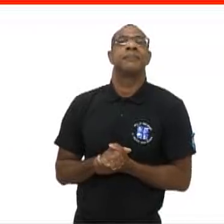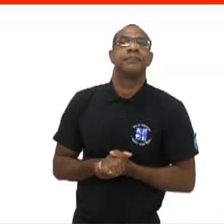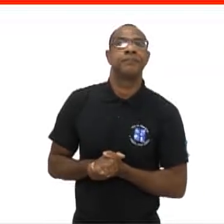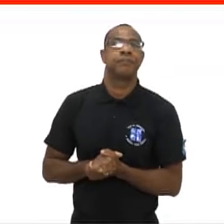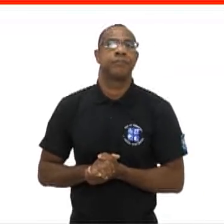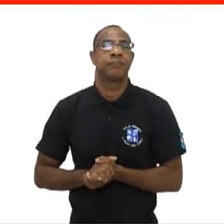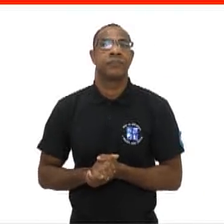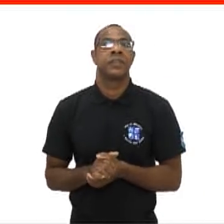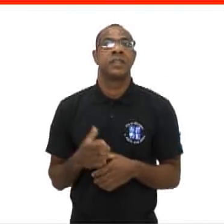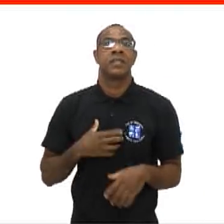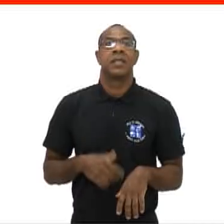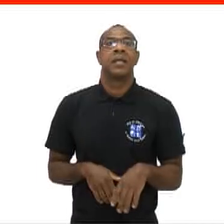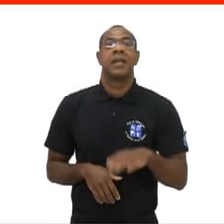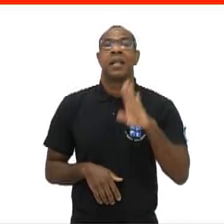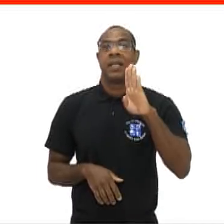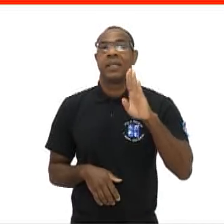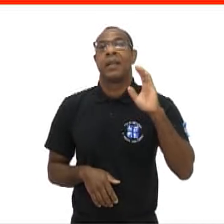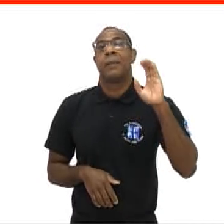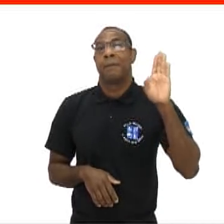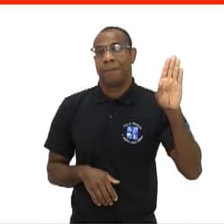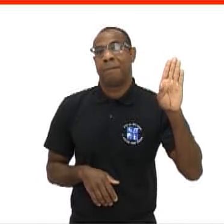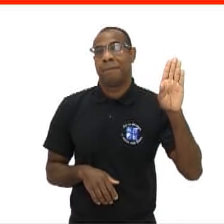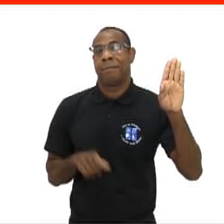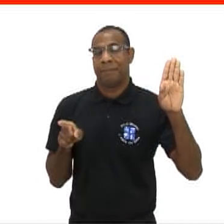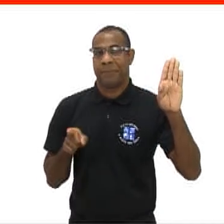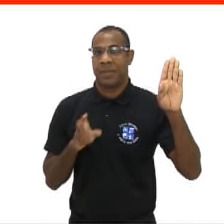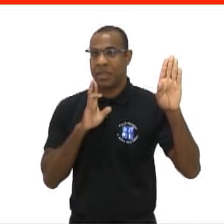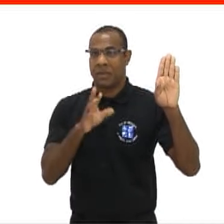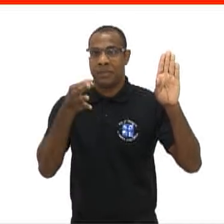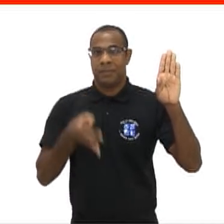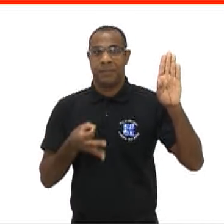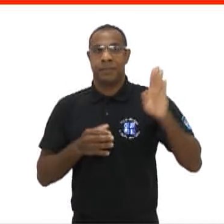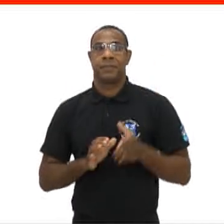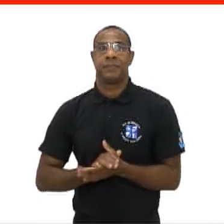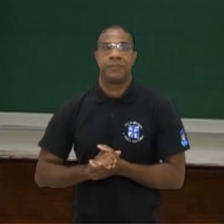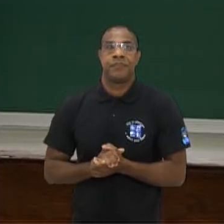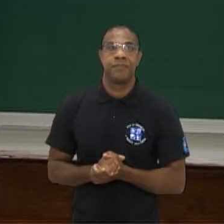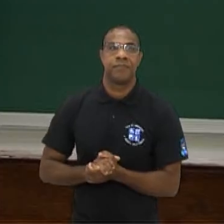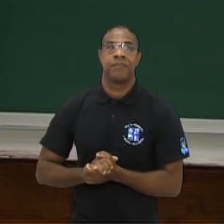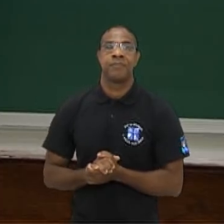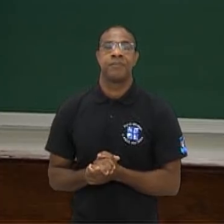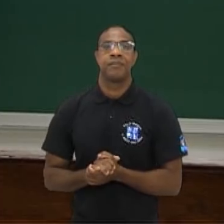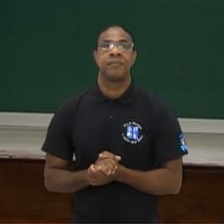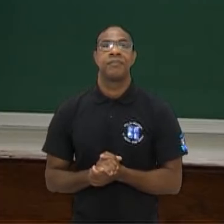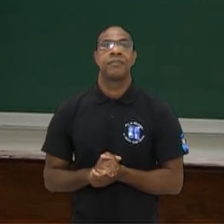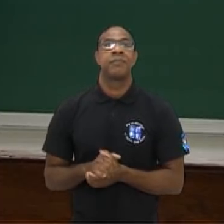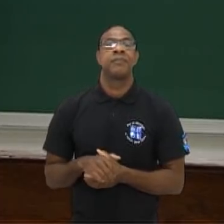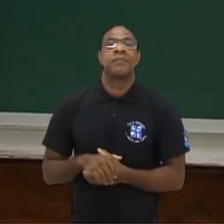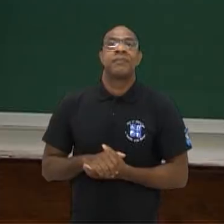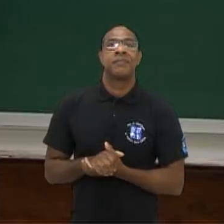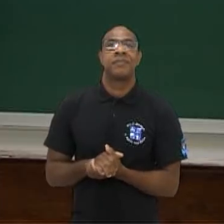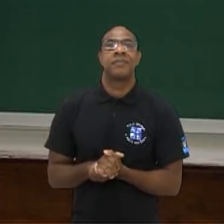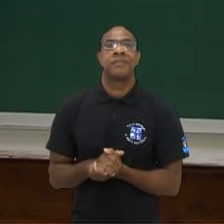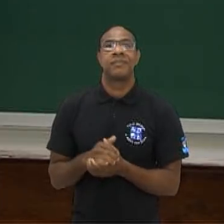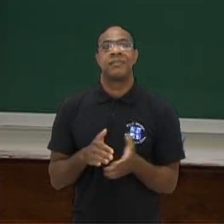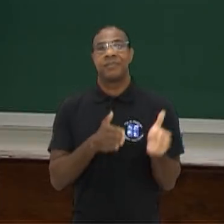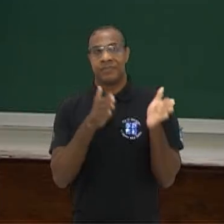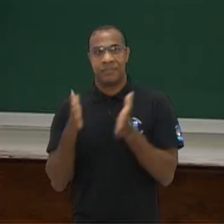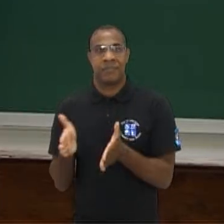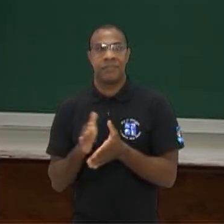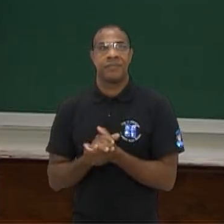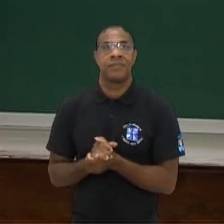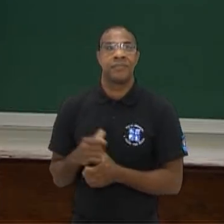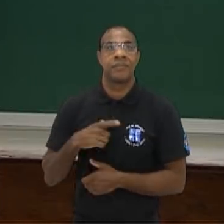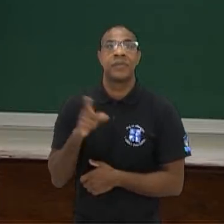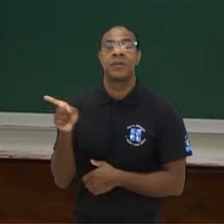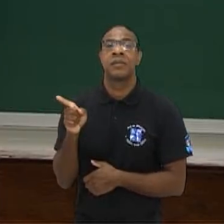aqui, ó, e temos a letra B como representação da nossa resposta ali, certo? Vamos avançar então para a nossa próxima tela? Então